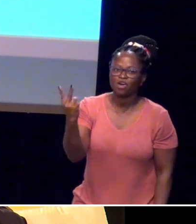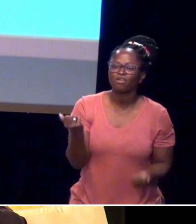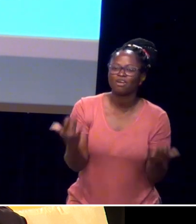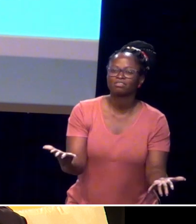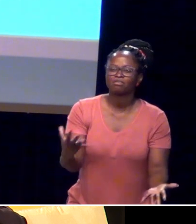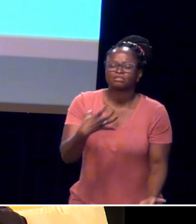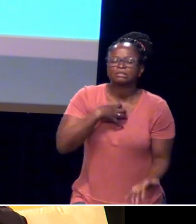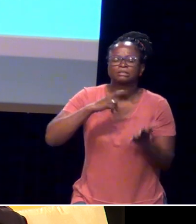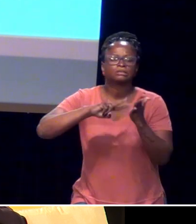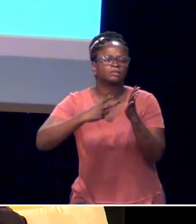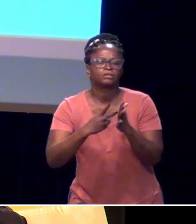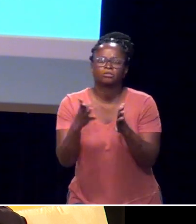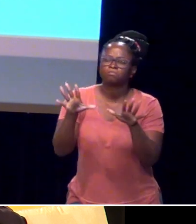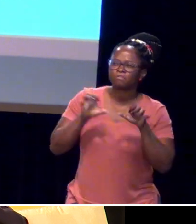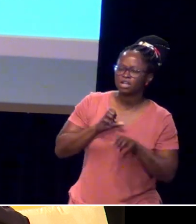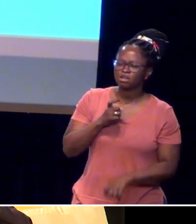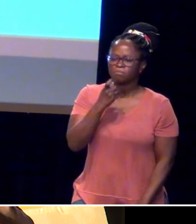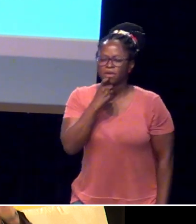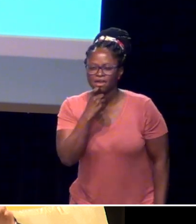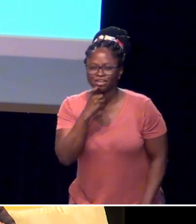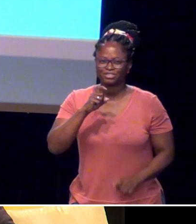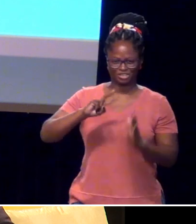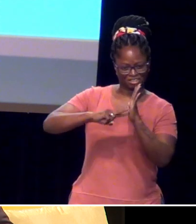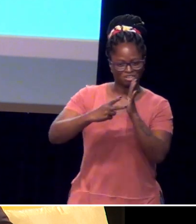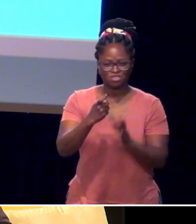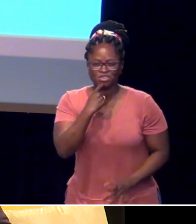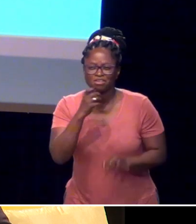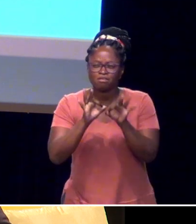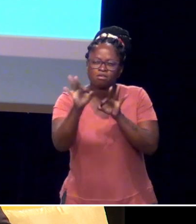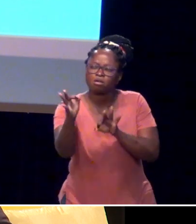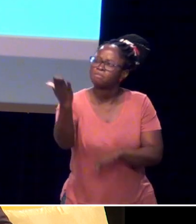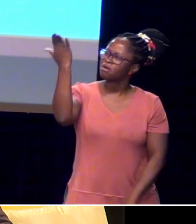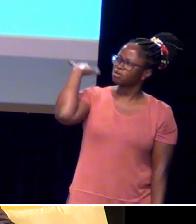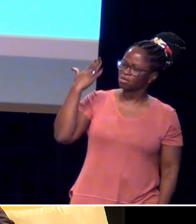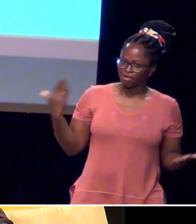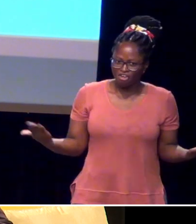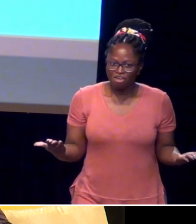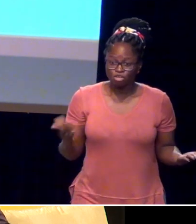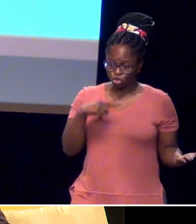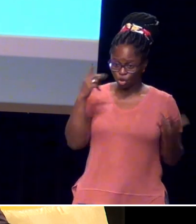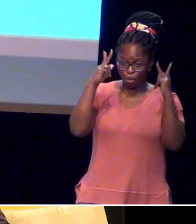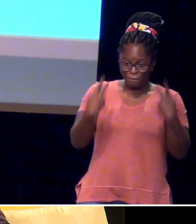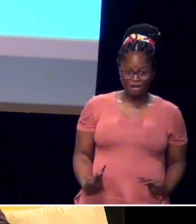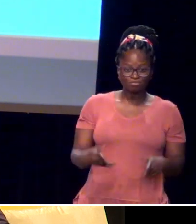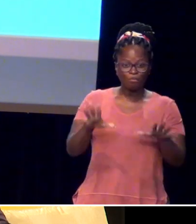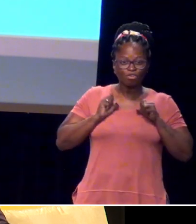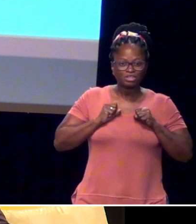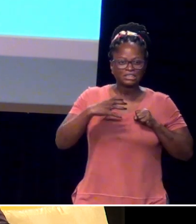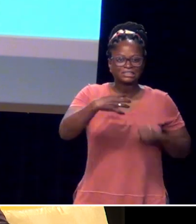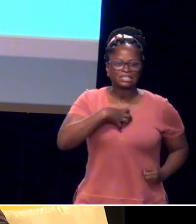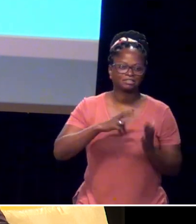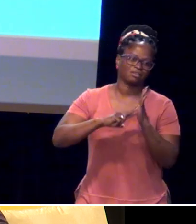a esses conhecimentos, o que é longe, o que é perto, o que é passado distante, passado recente, somos nós,